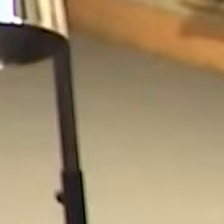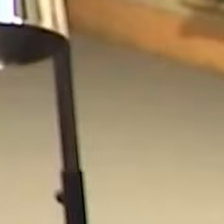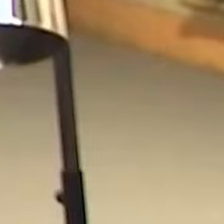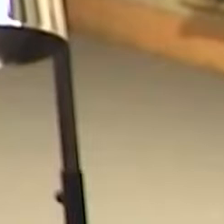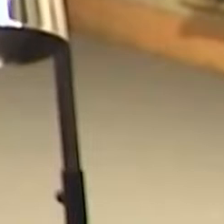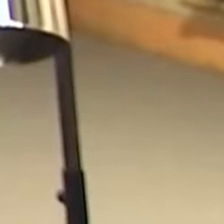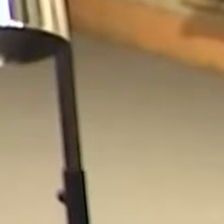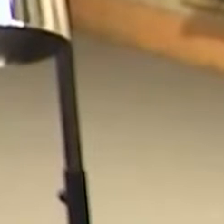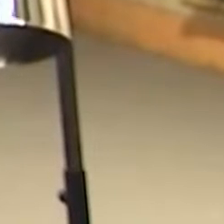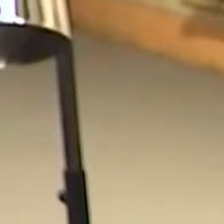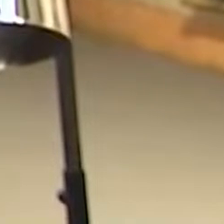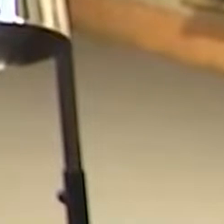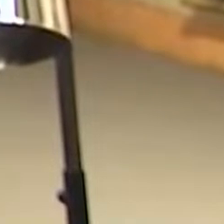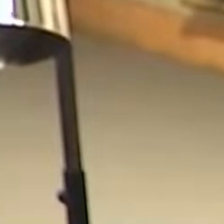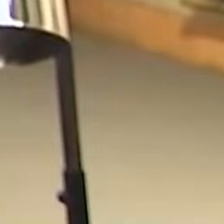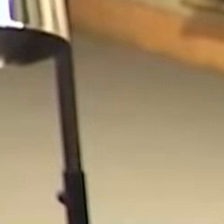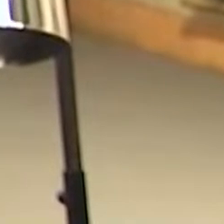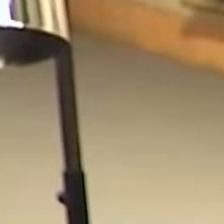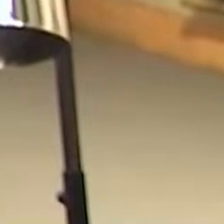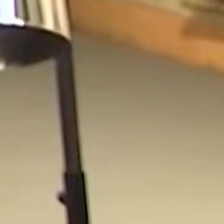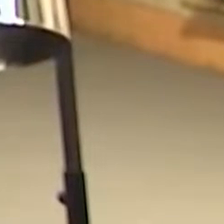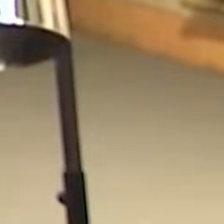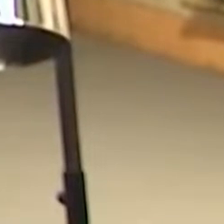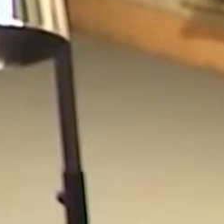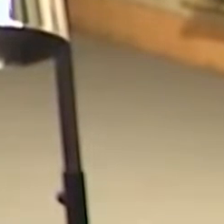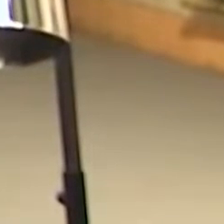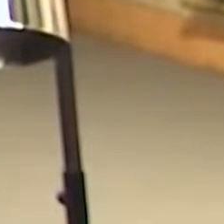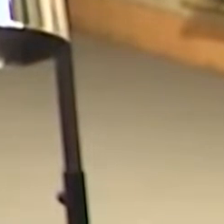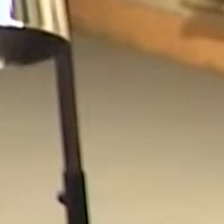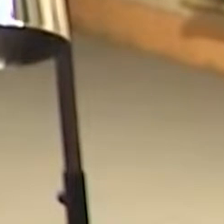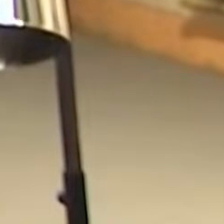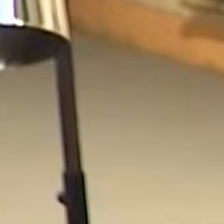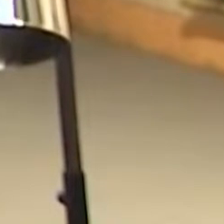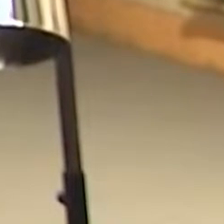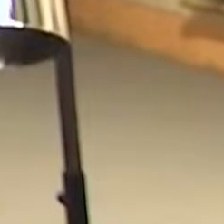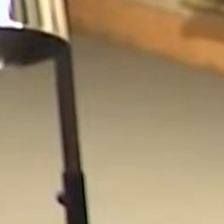pouquinho. Bom, vamos lá para a gente encerrar a reportagem, manda ver aí.